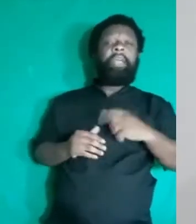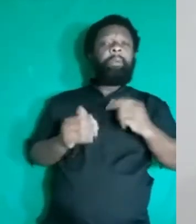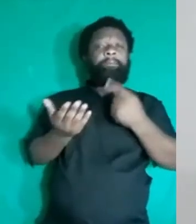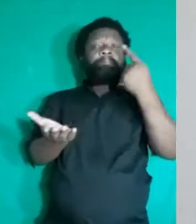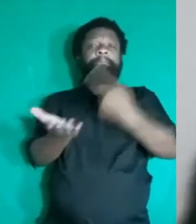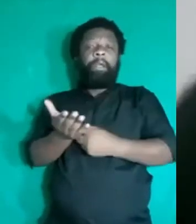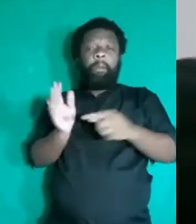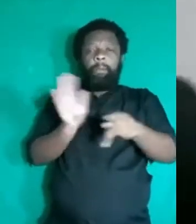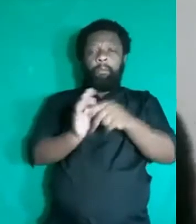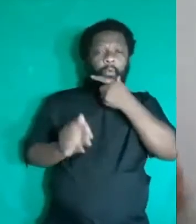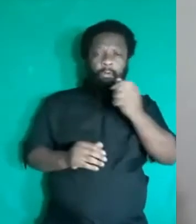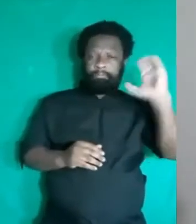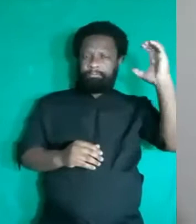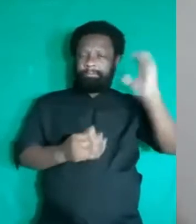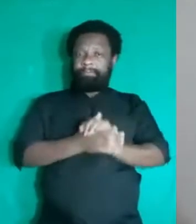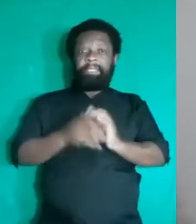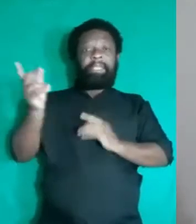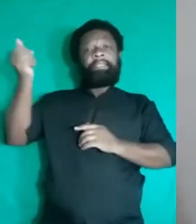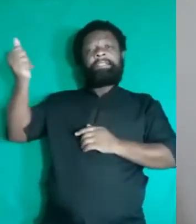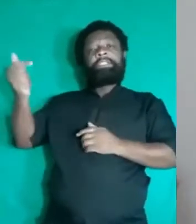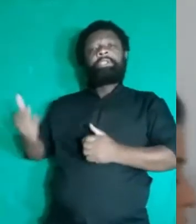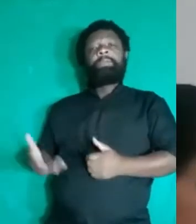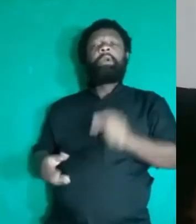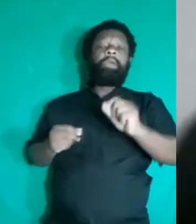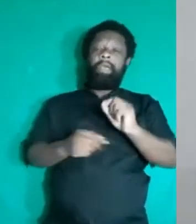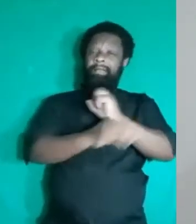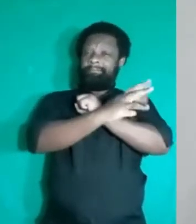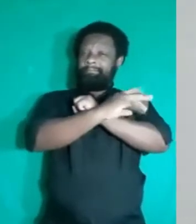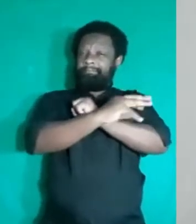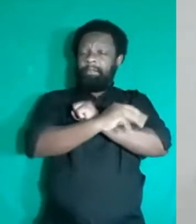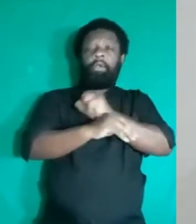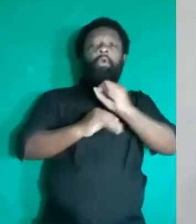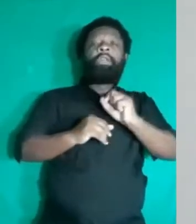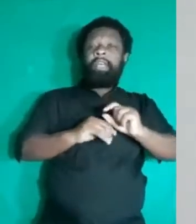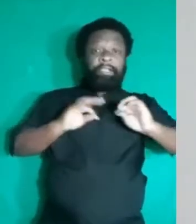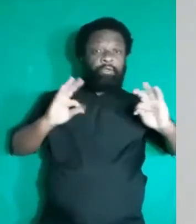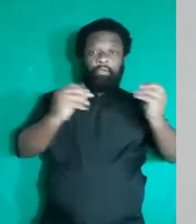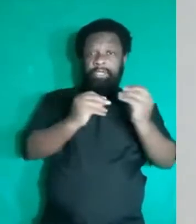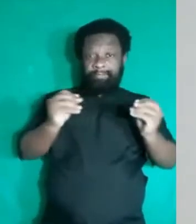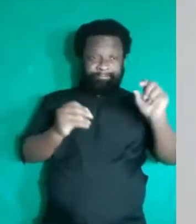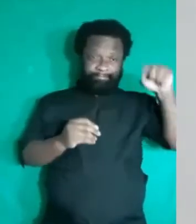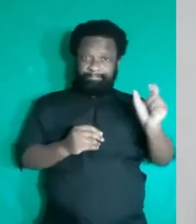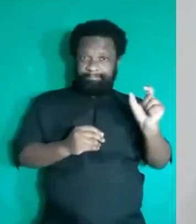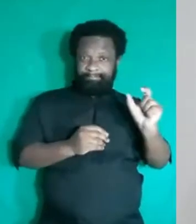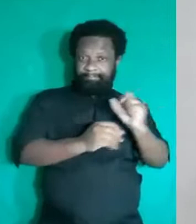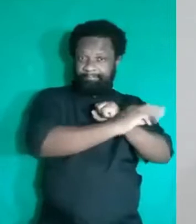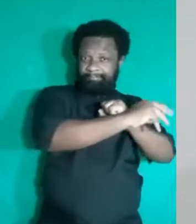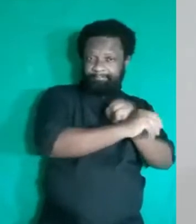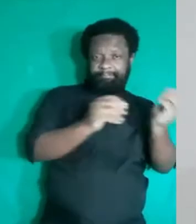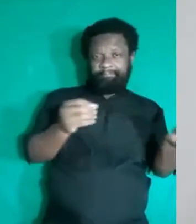azedo. Bom, aqui eu coloquei para vocês a definição de Arrhenius. Arrhenius considerava que o ácido é